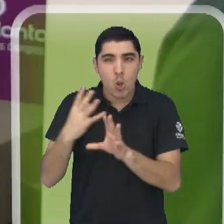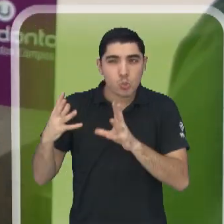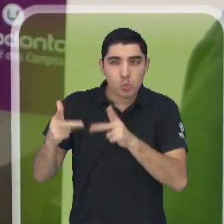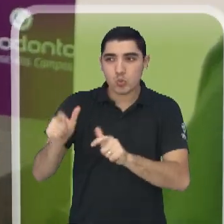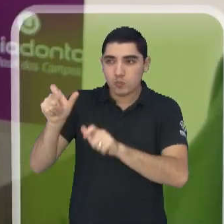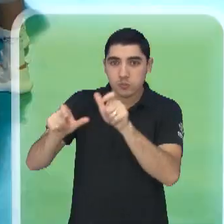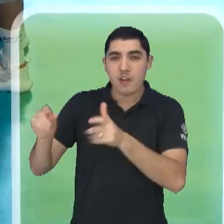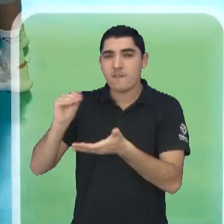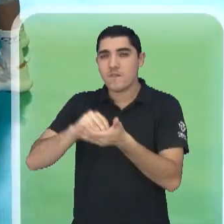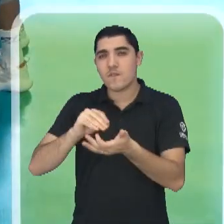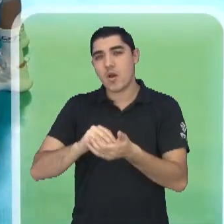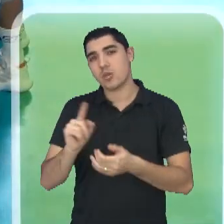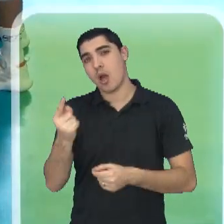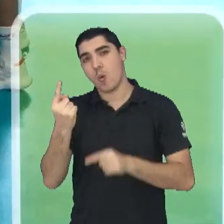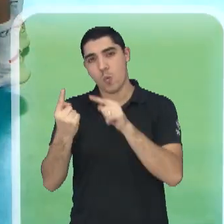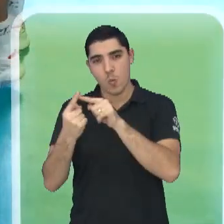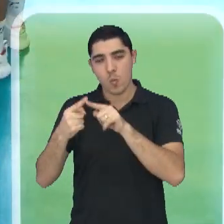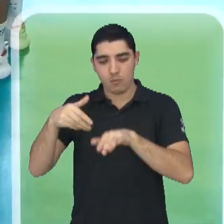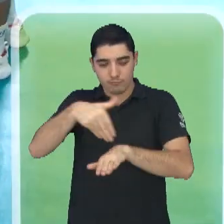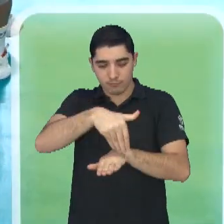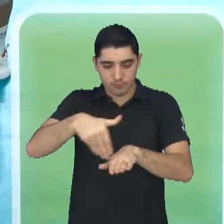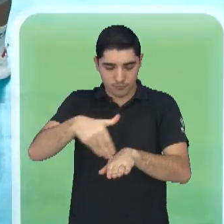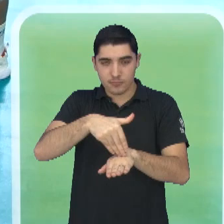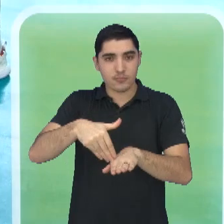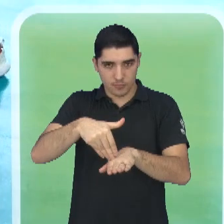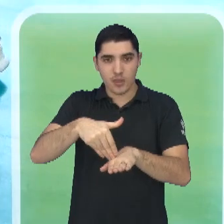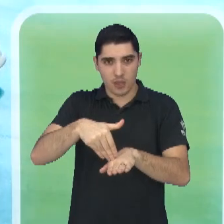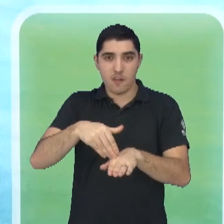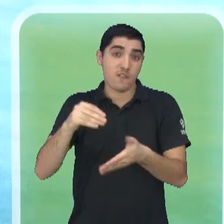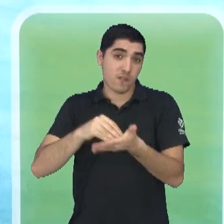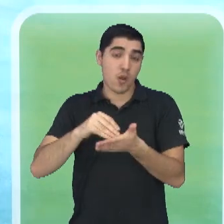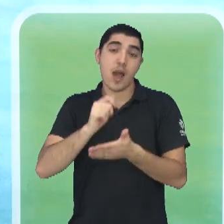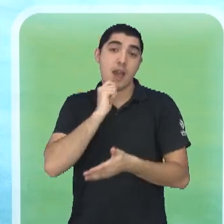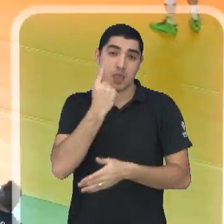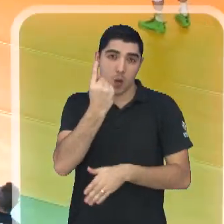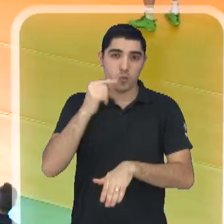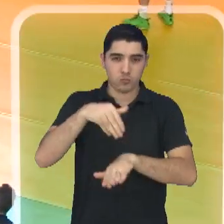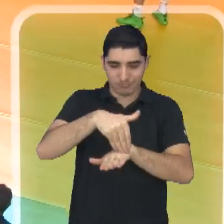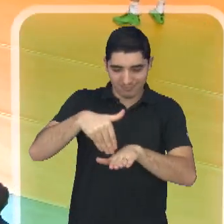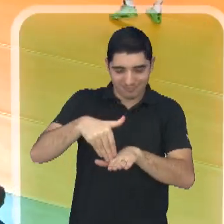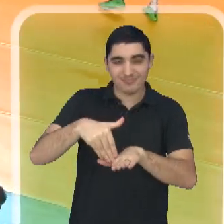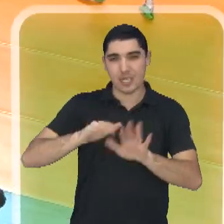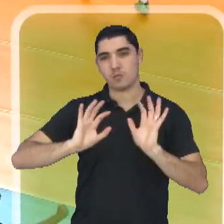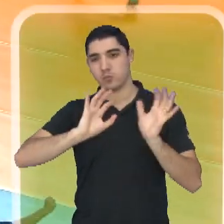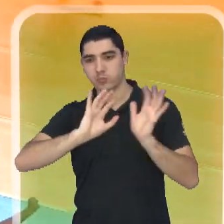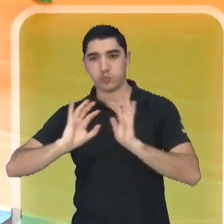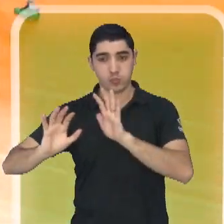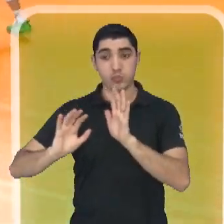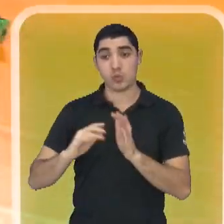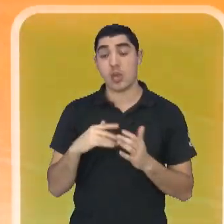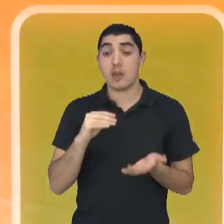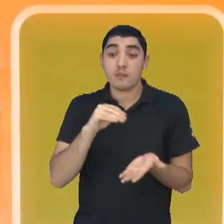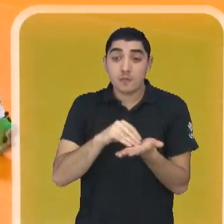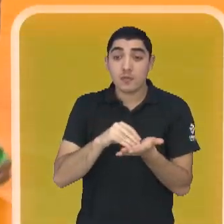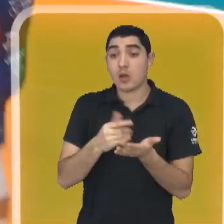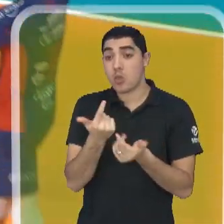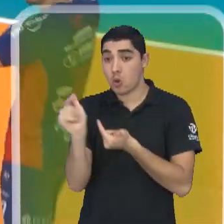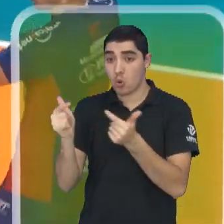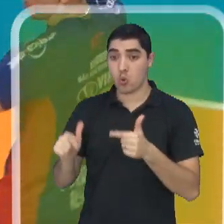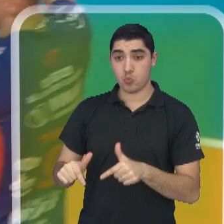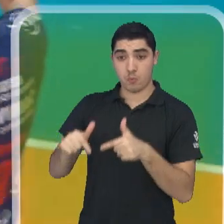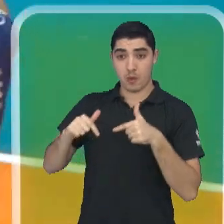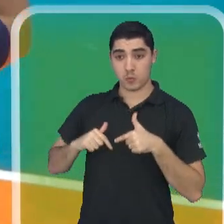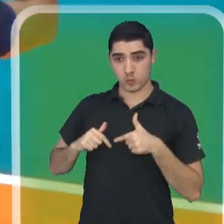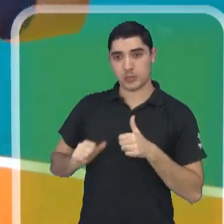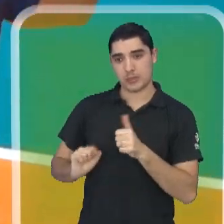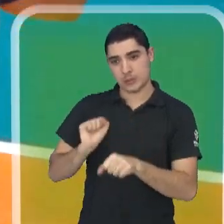um jogador central, que a gente ainda não contratou, até porque estão aguardando alguns patrocínios ainda. Nós não